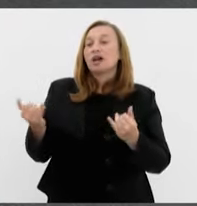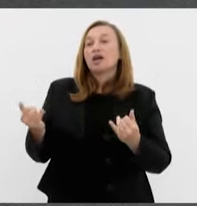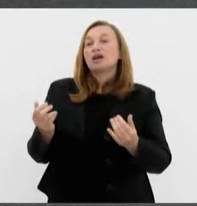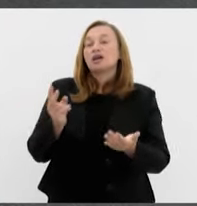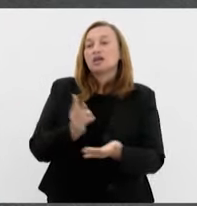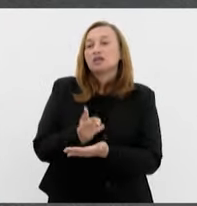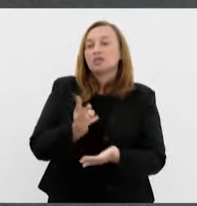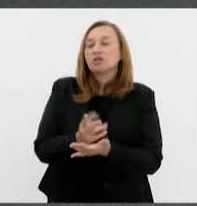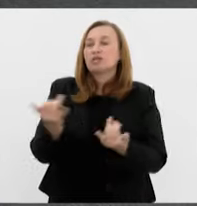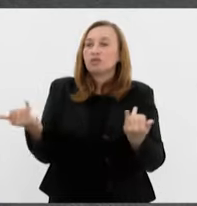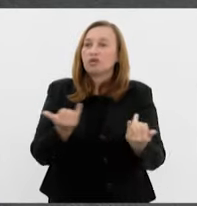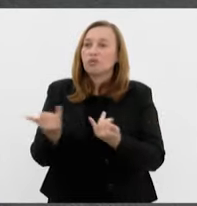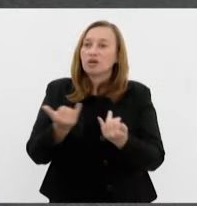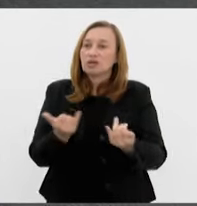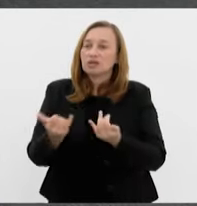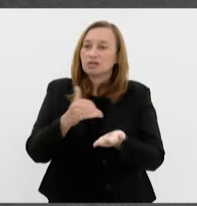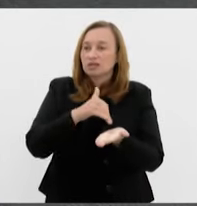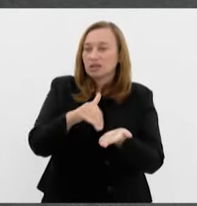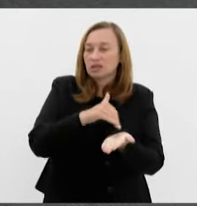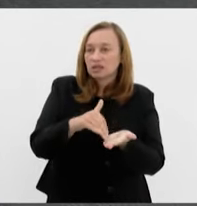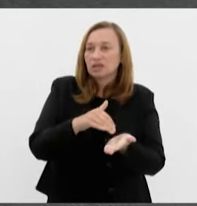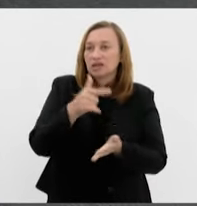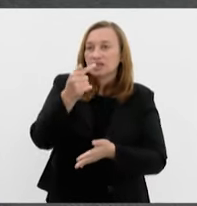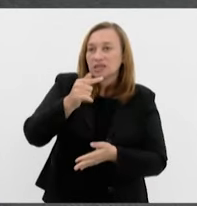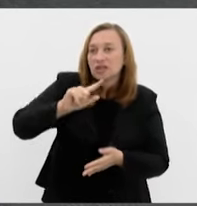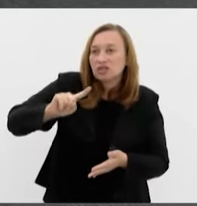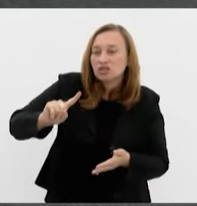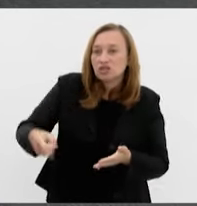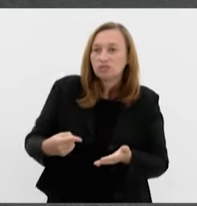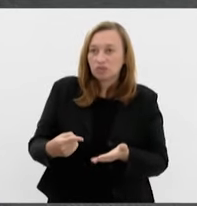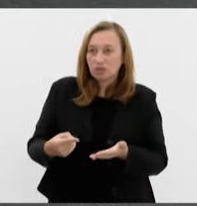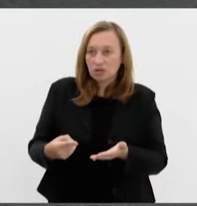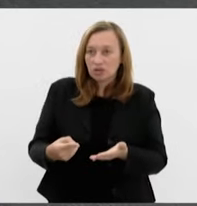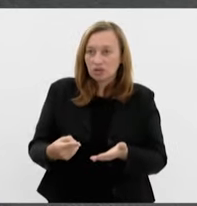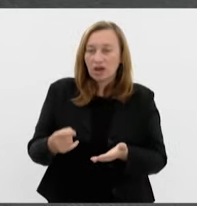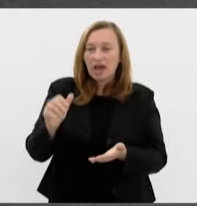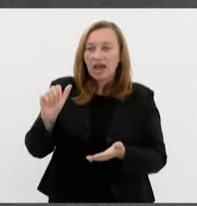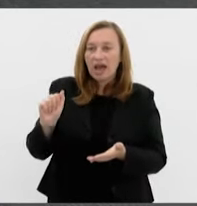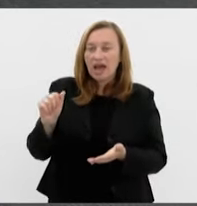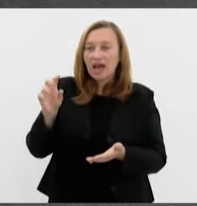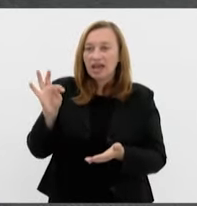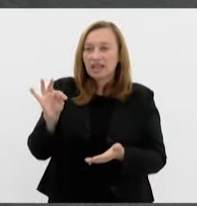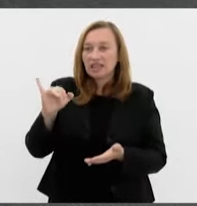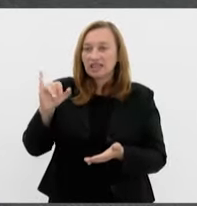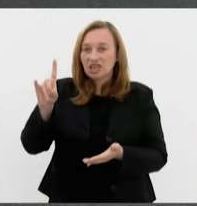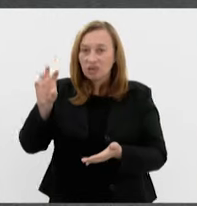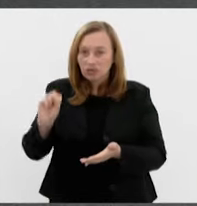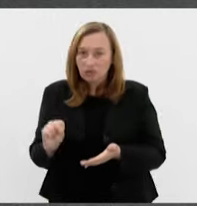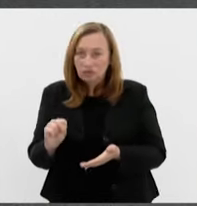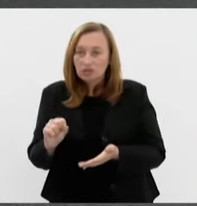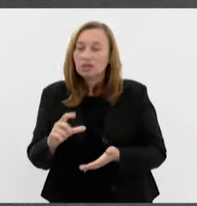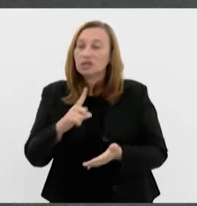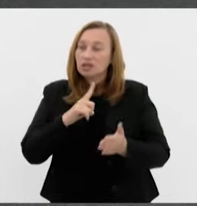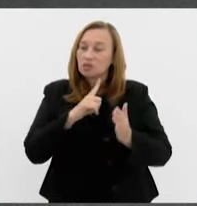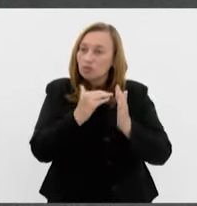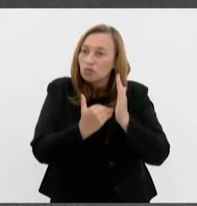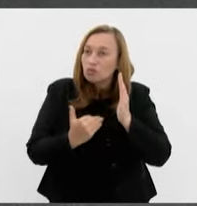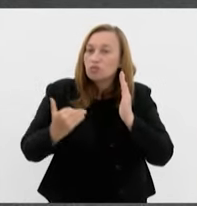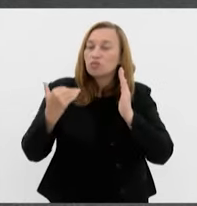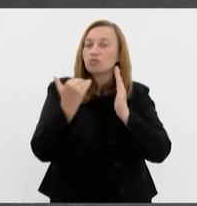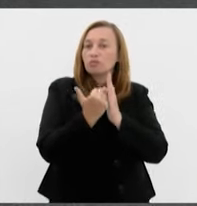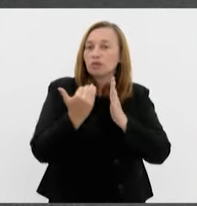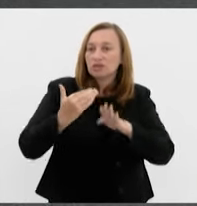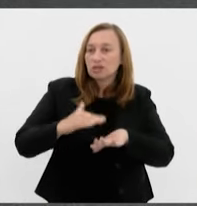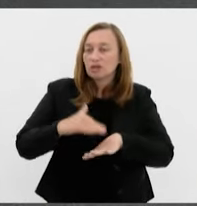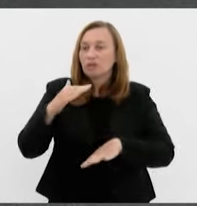apontam que 7.000 casos estão ativos ou seja há uma subnotificação e essa projeção